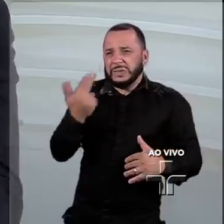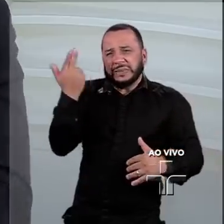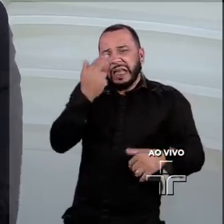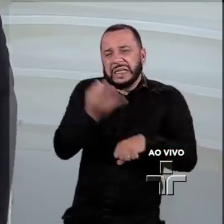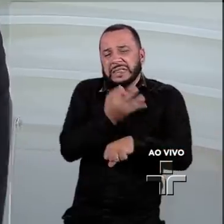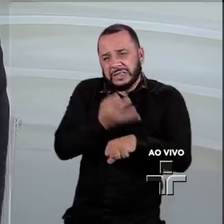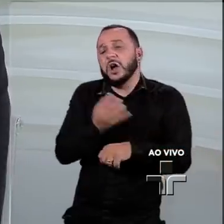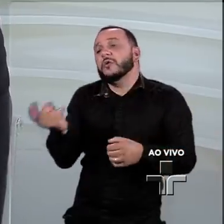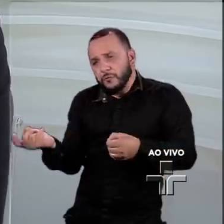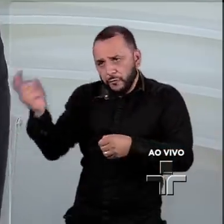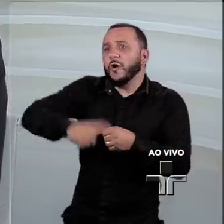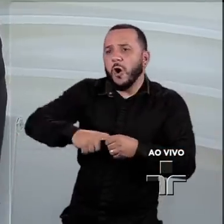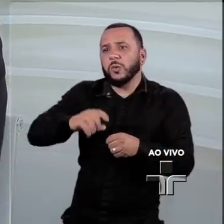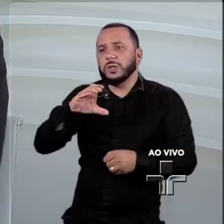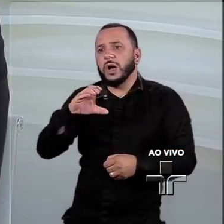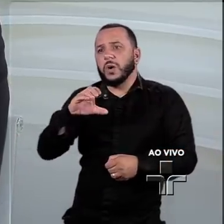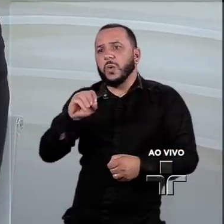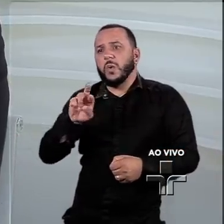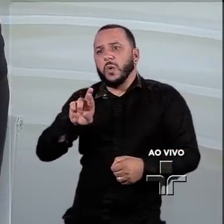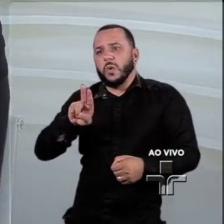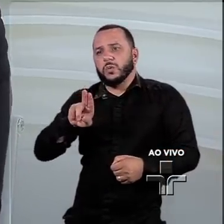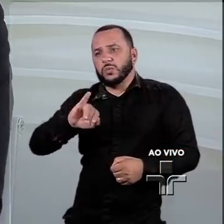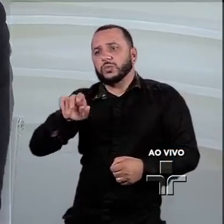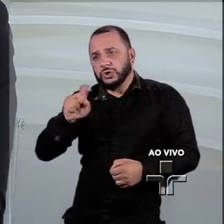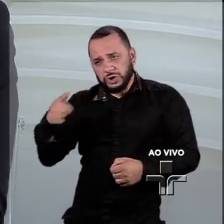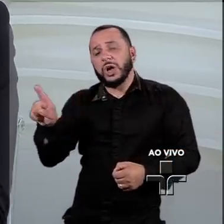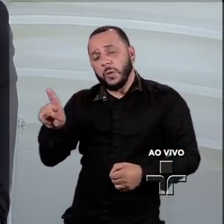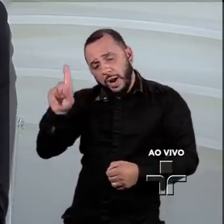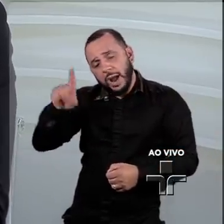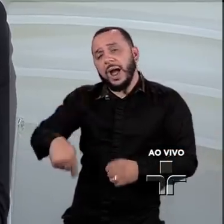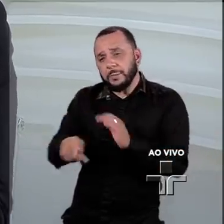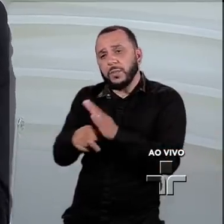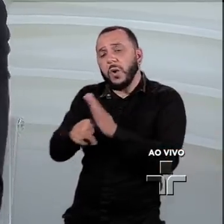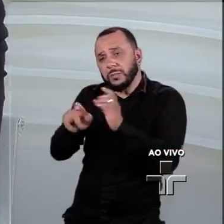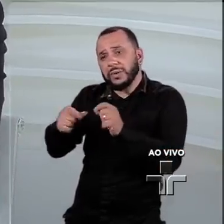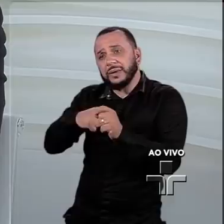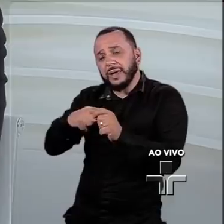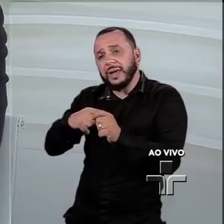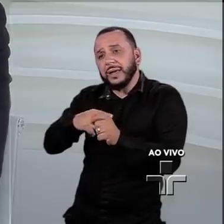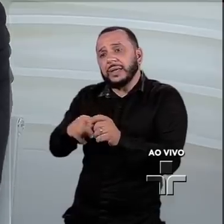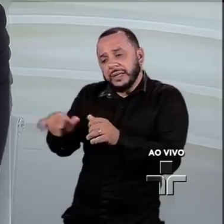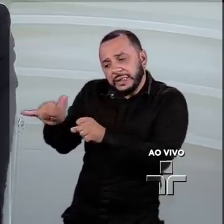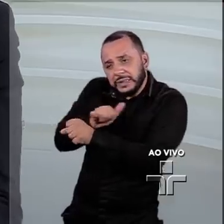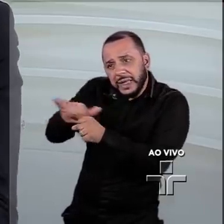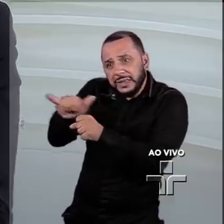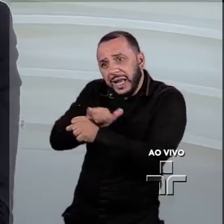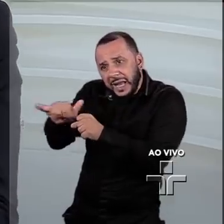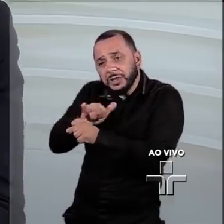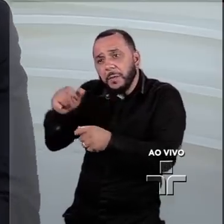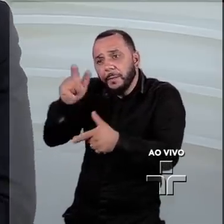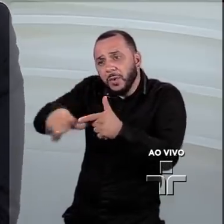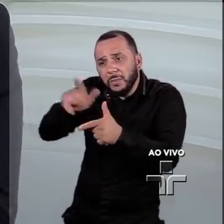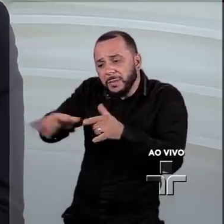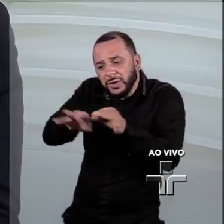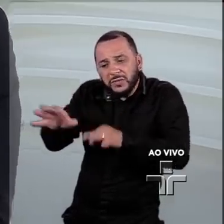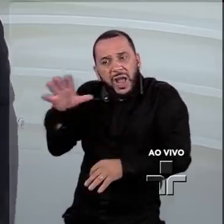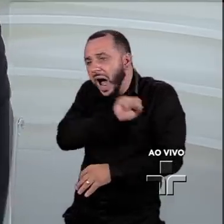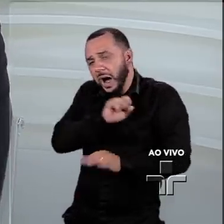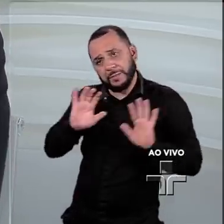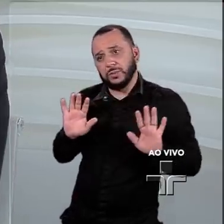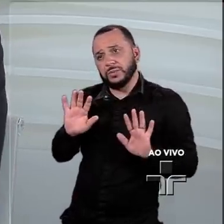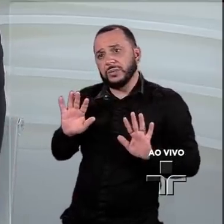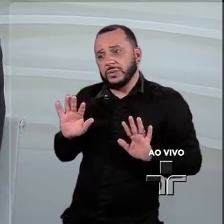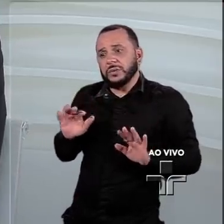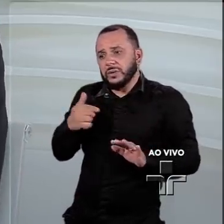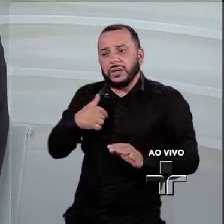aturar, o Corujão pode voltar. Então, ela é uma política adequada para resolver um problema grave numa situação rápida. Não tem nenhum problema com